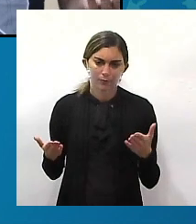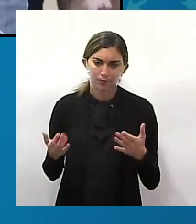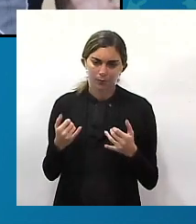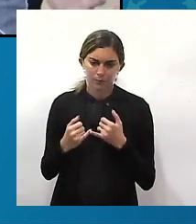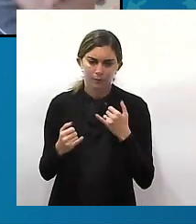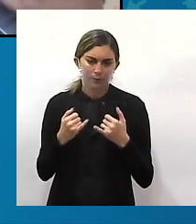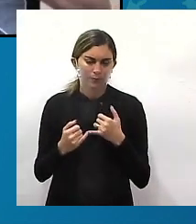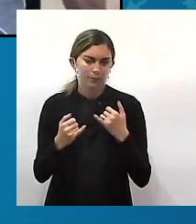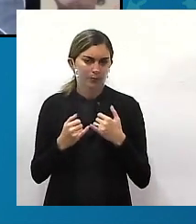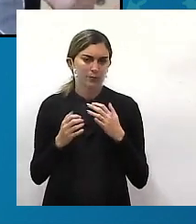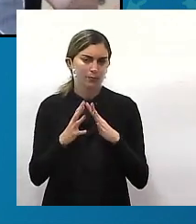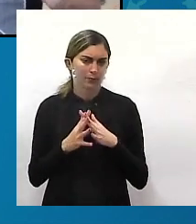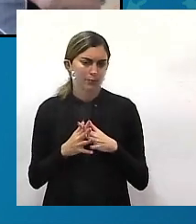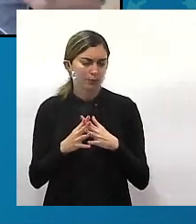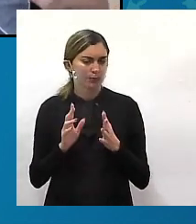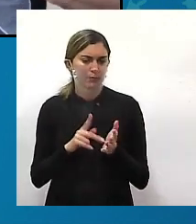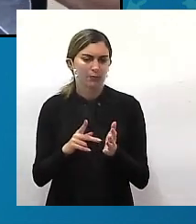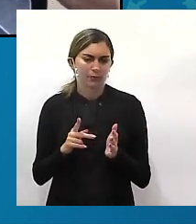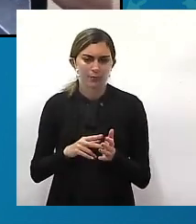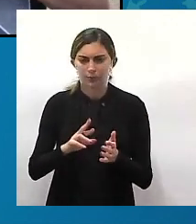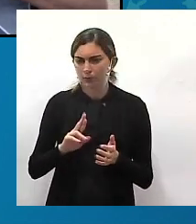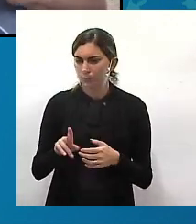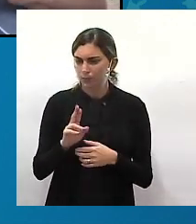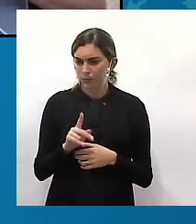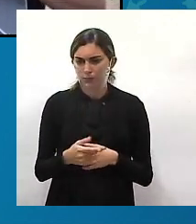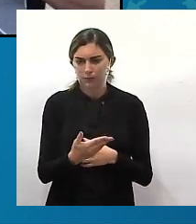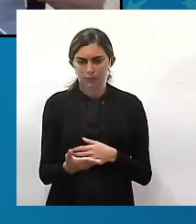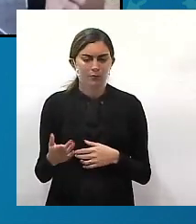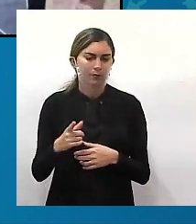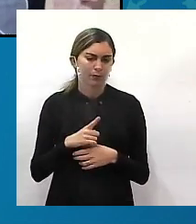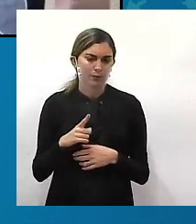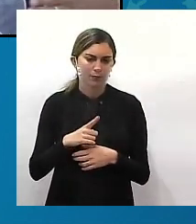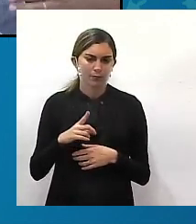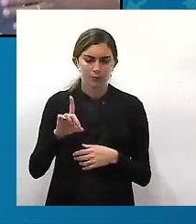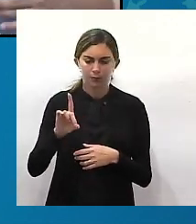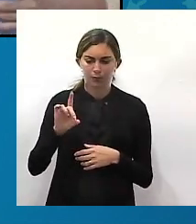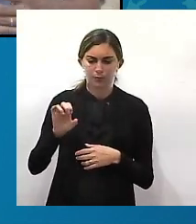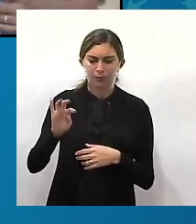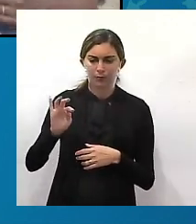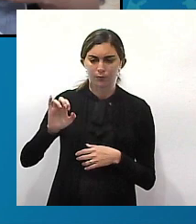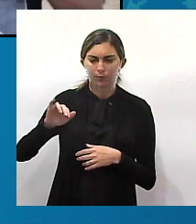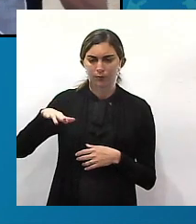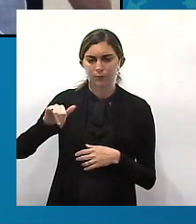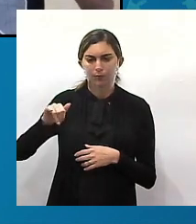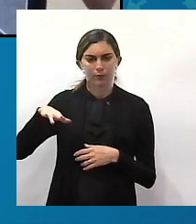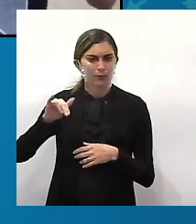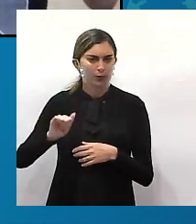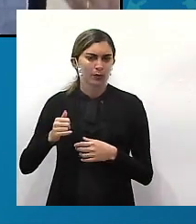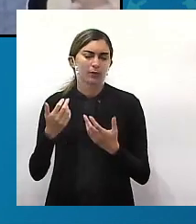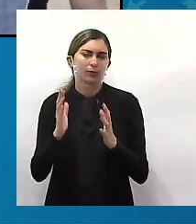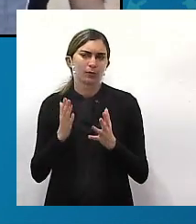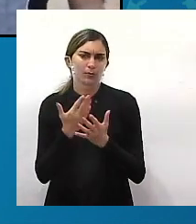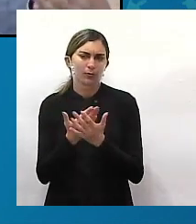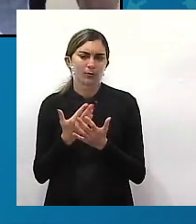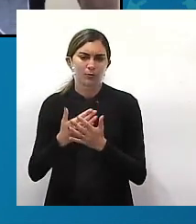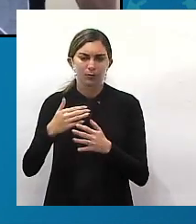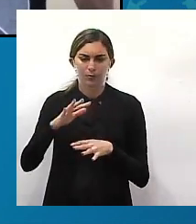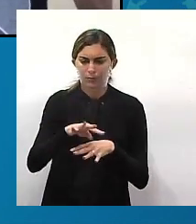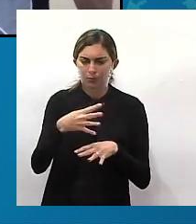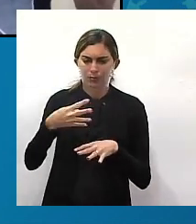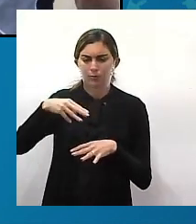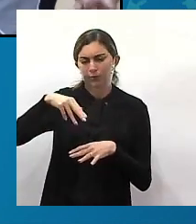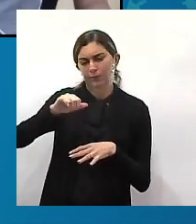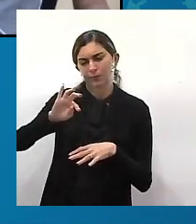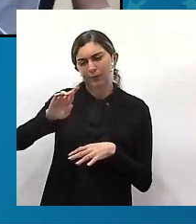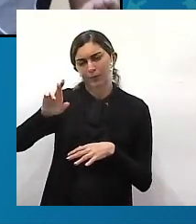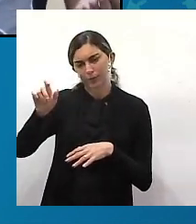bem mais complicado. Que na verdade não é. Você ia ter um determinante, né? Quem já estudou matrizes, vai calcular o determinante,